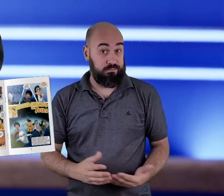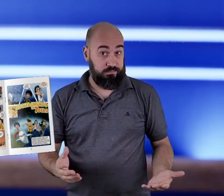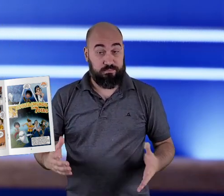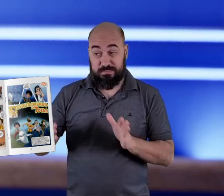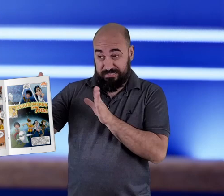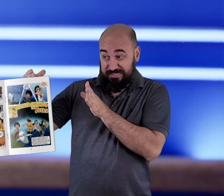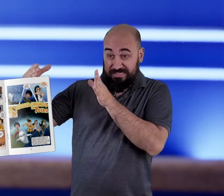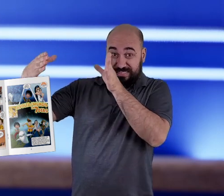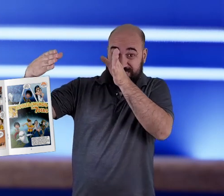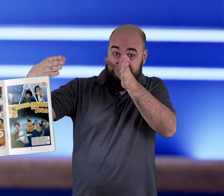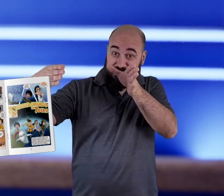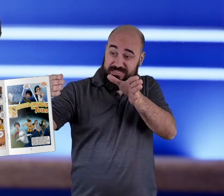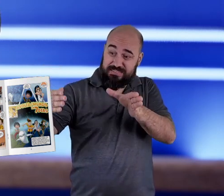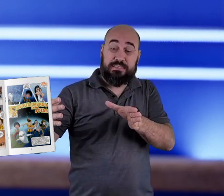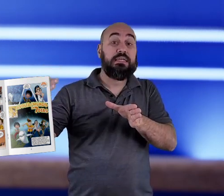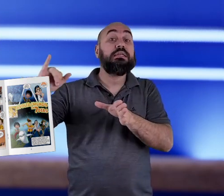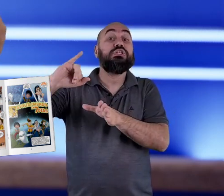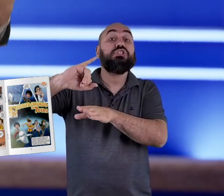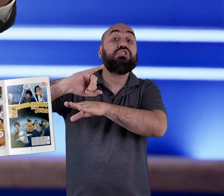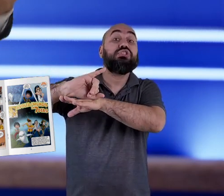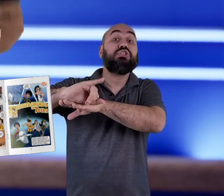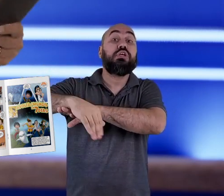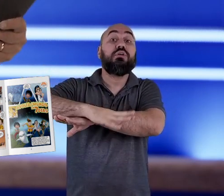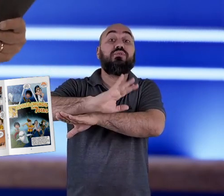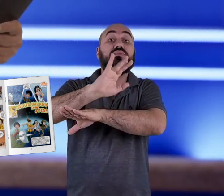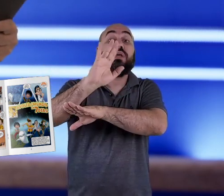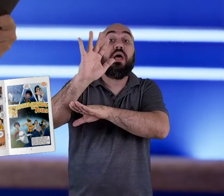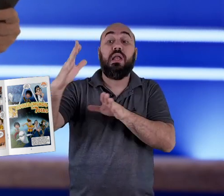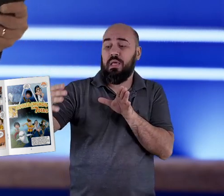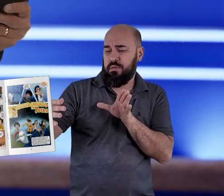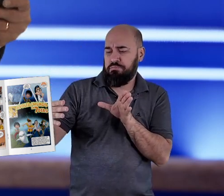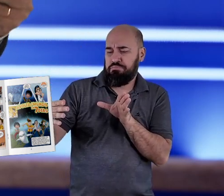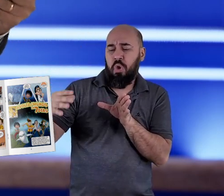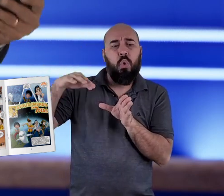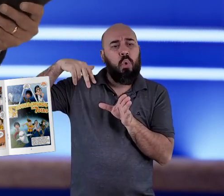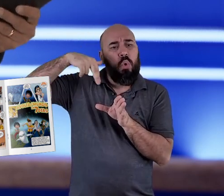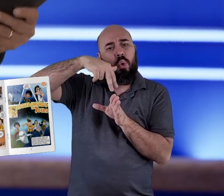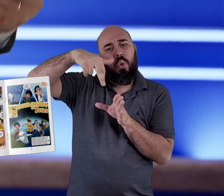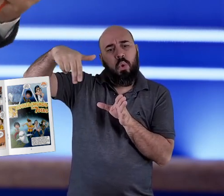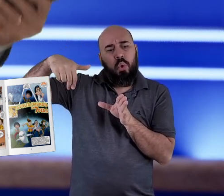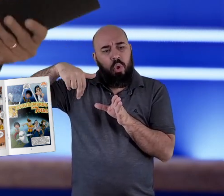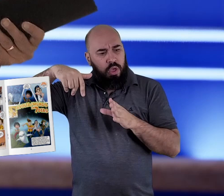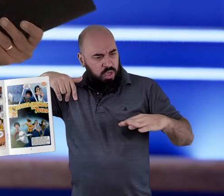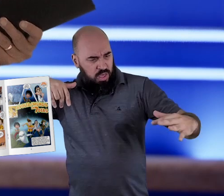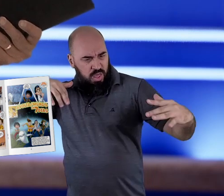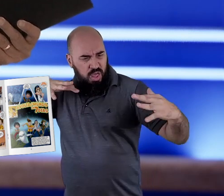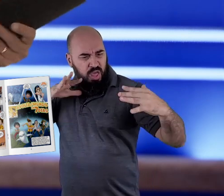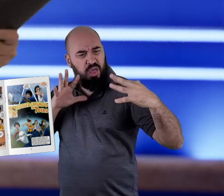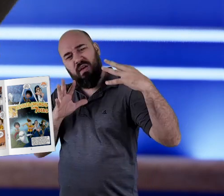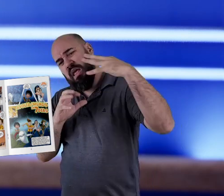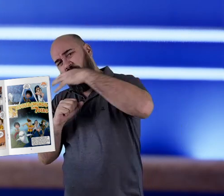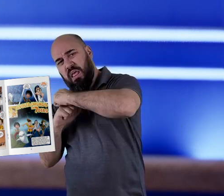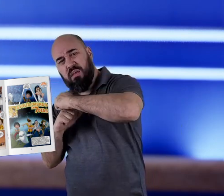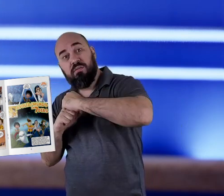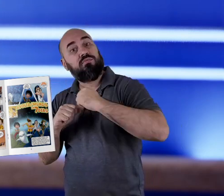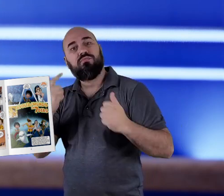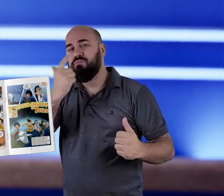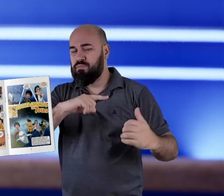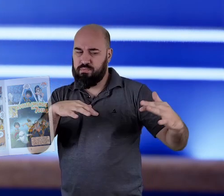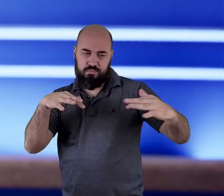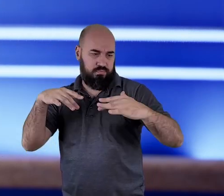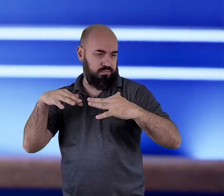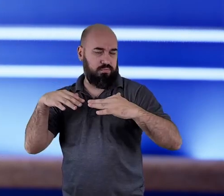milênio não mudará a essência de Satanás e nem daqueles que se perderam. Esse